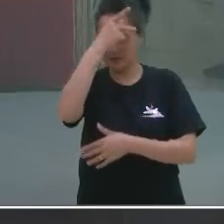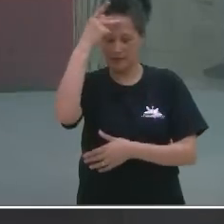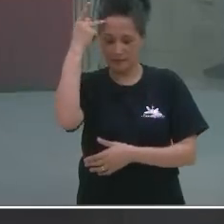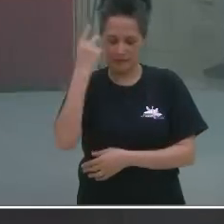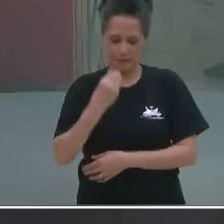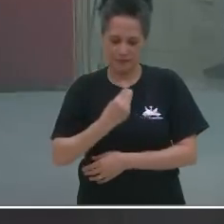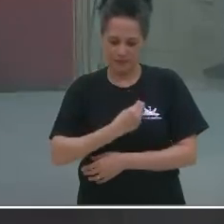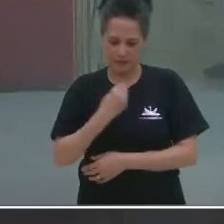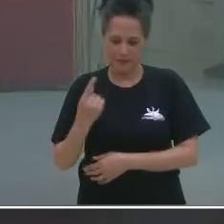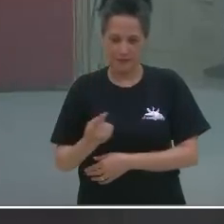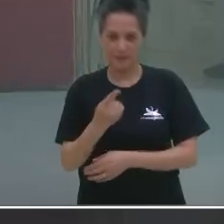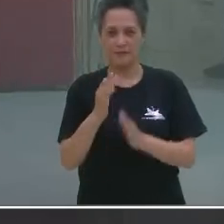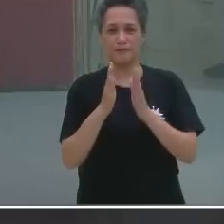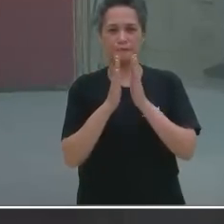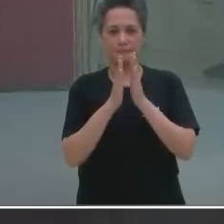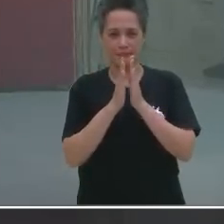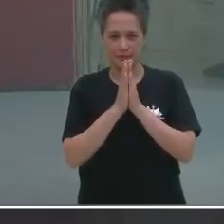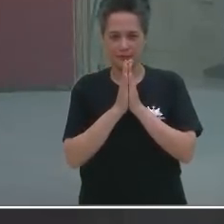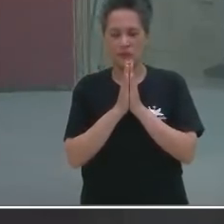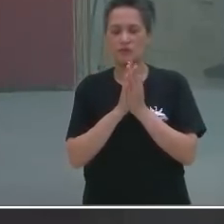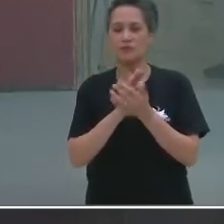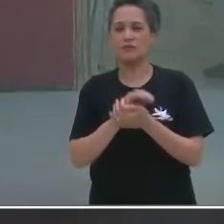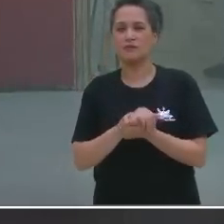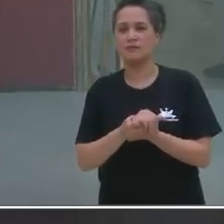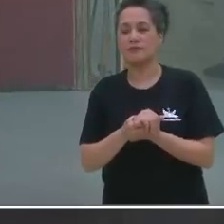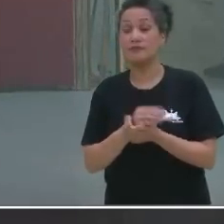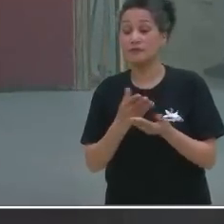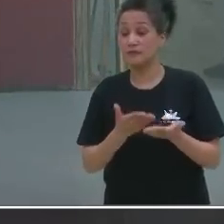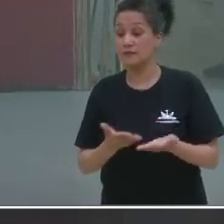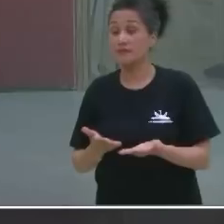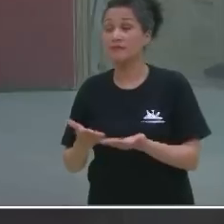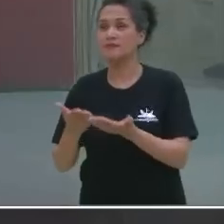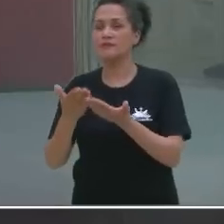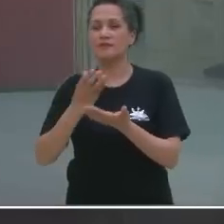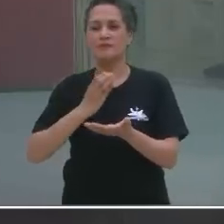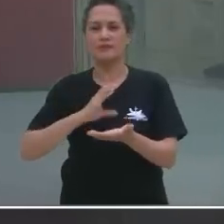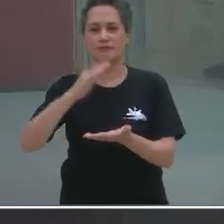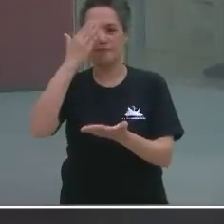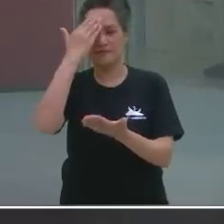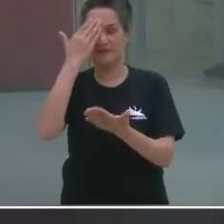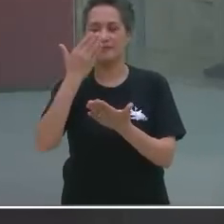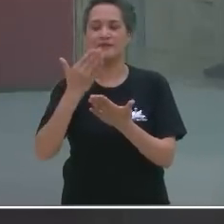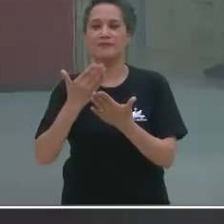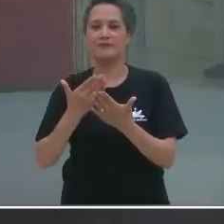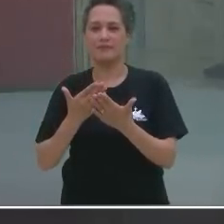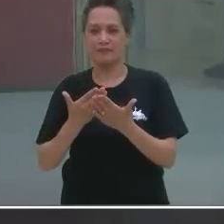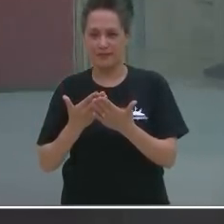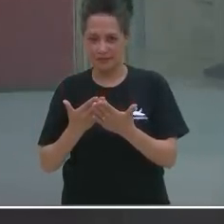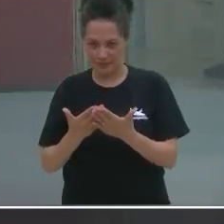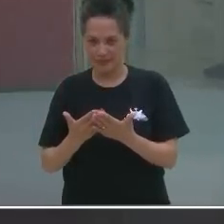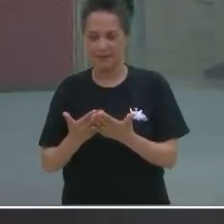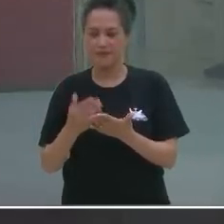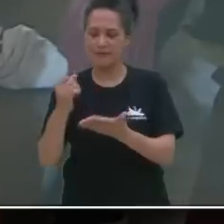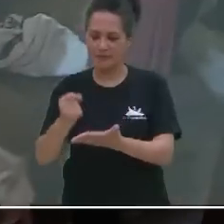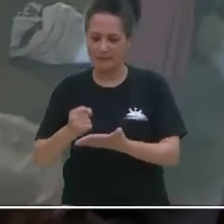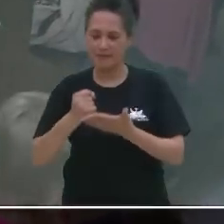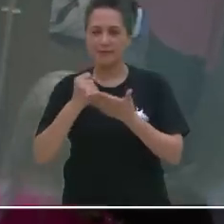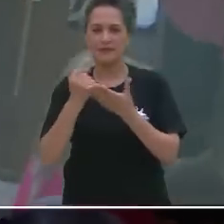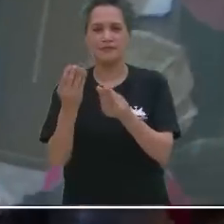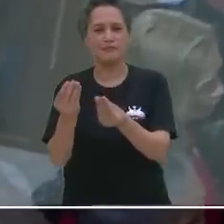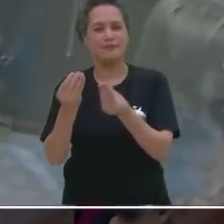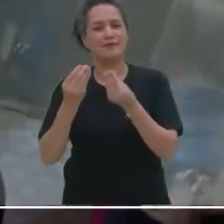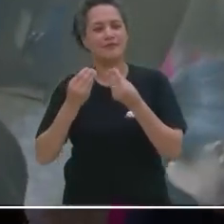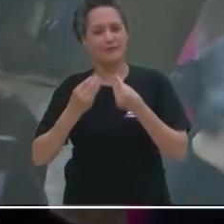Elevemos com confiança as nossas preces, dizendo: atendei-nos, Senhor, e a salvação nos concedei.